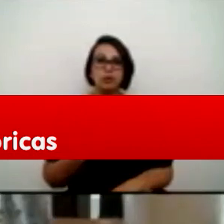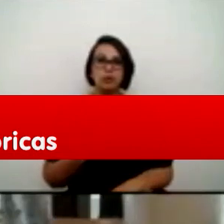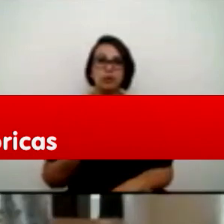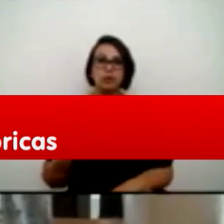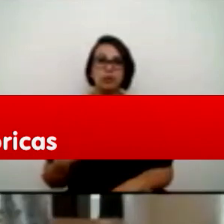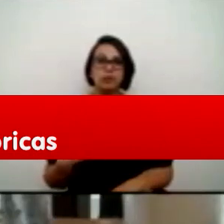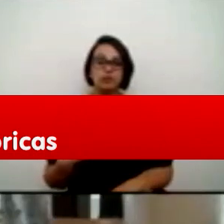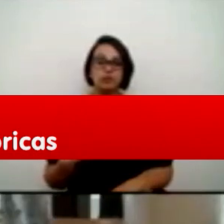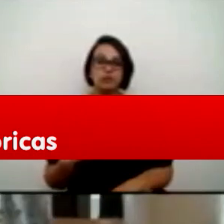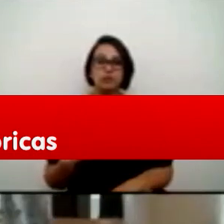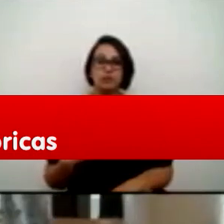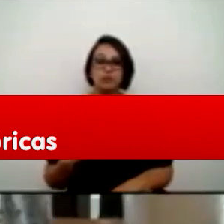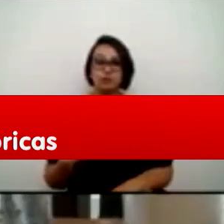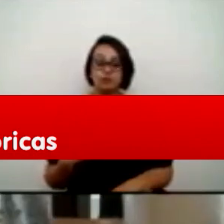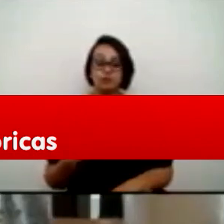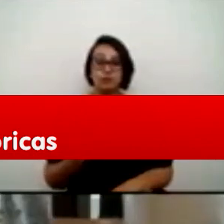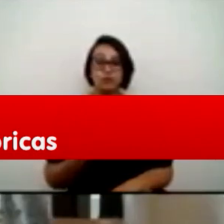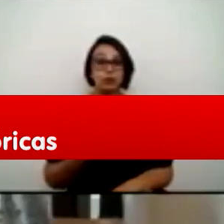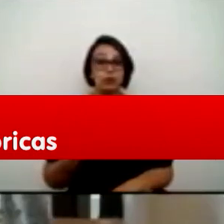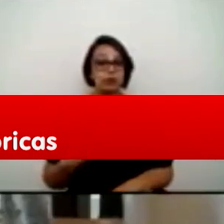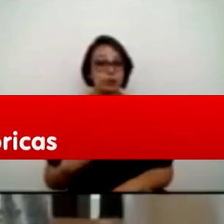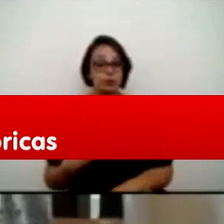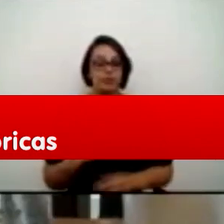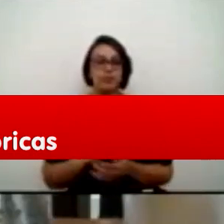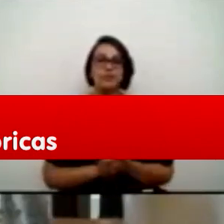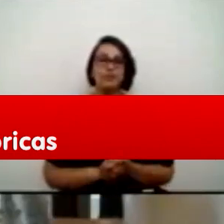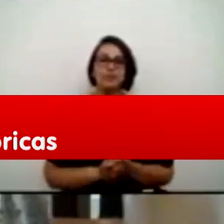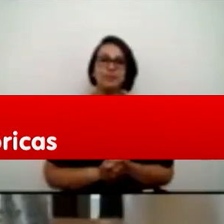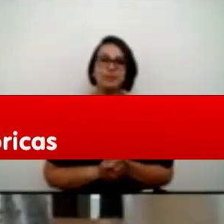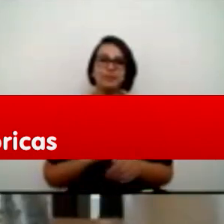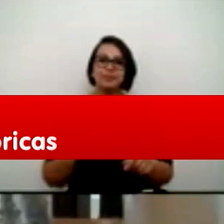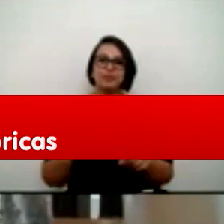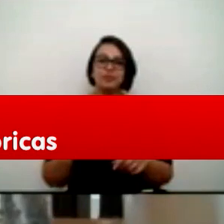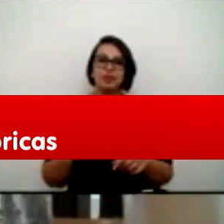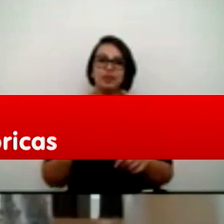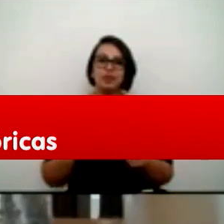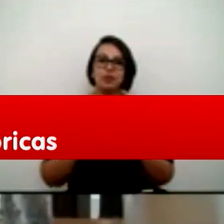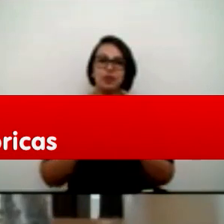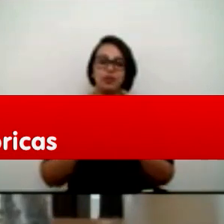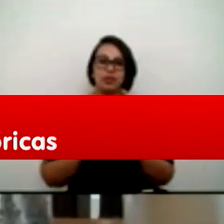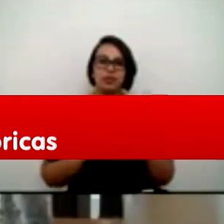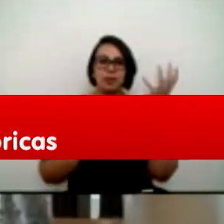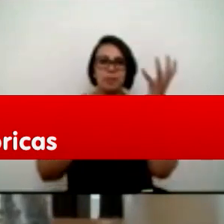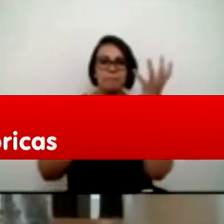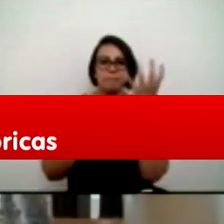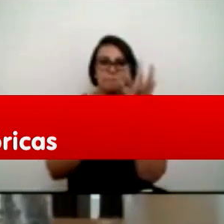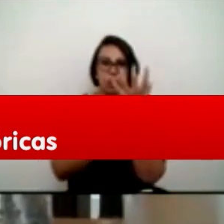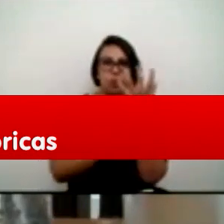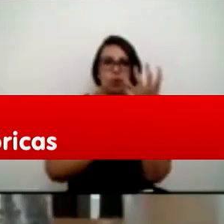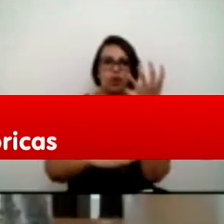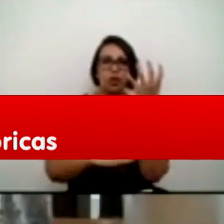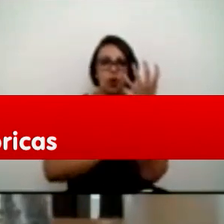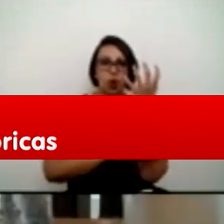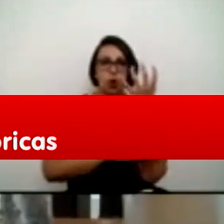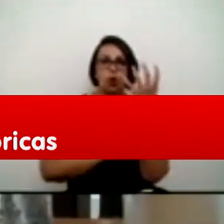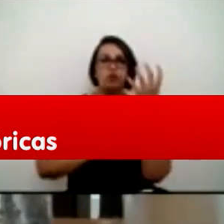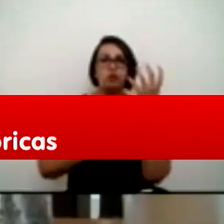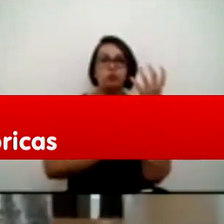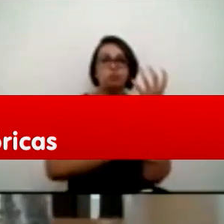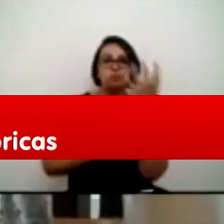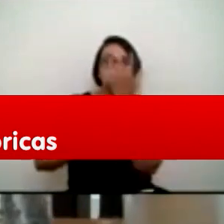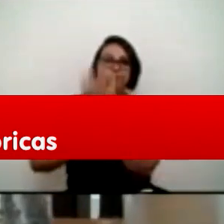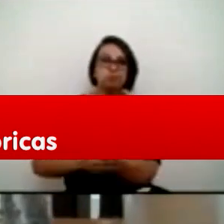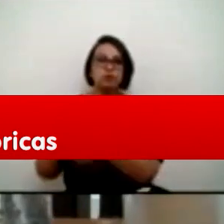2023 dispõe sobre a execução dos serviços de poda corte ou remoção com destaque na